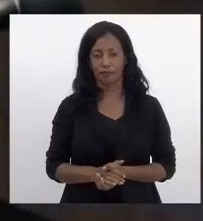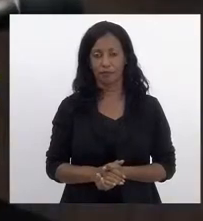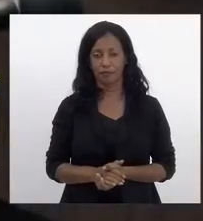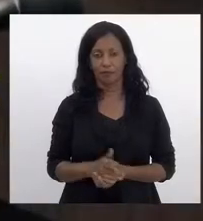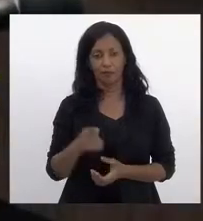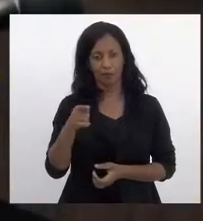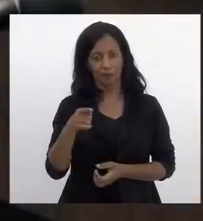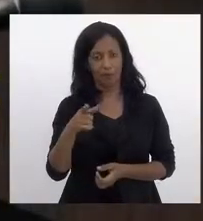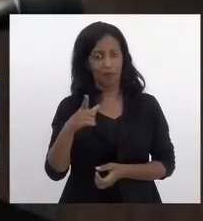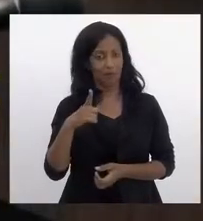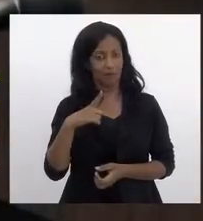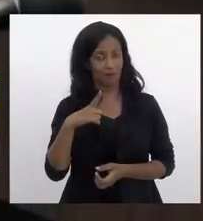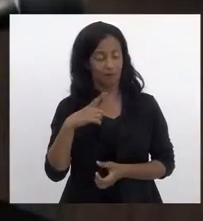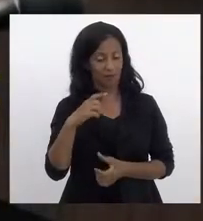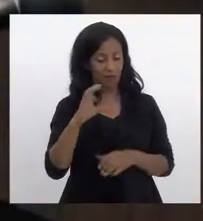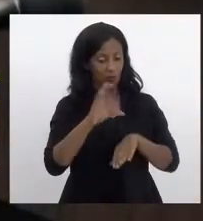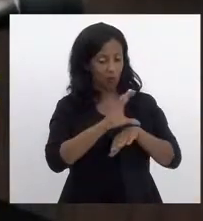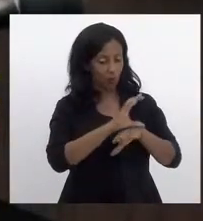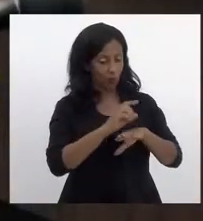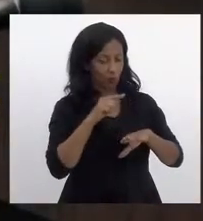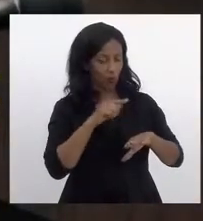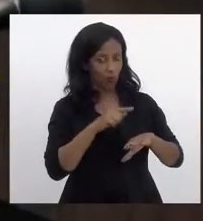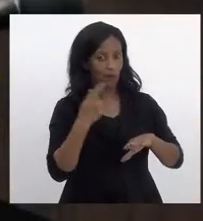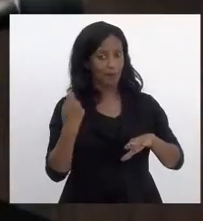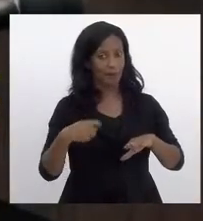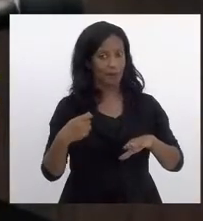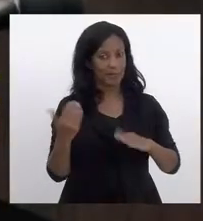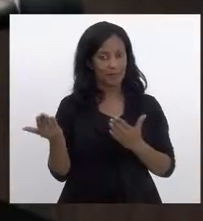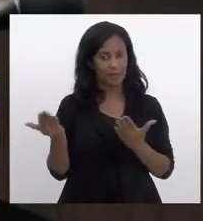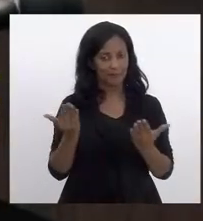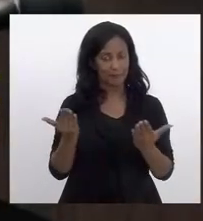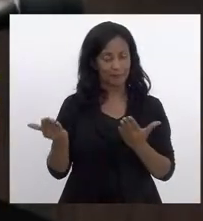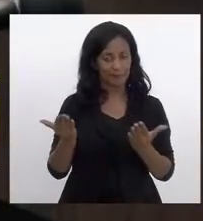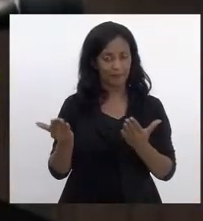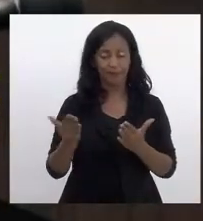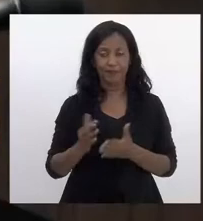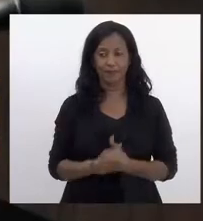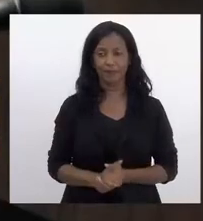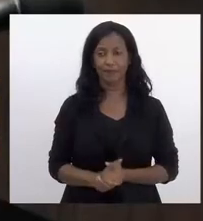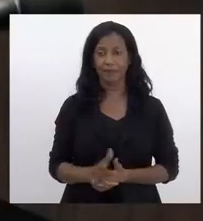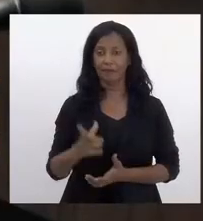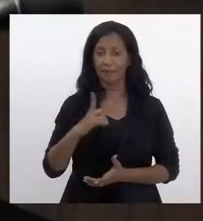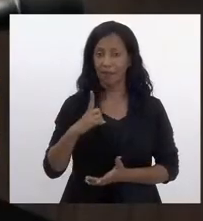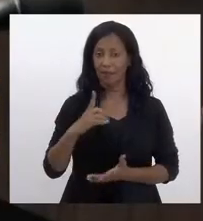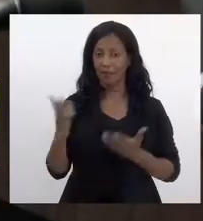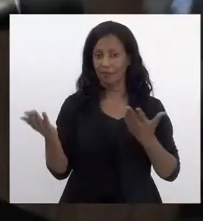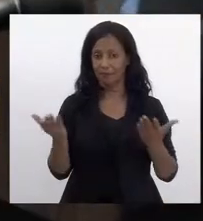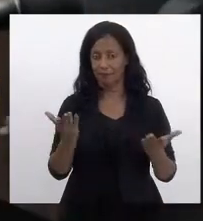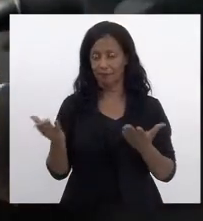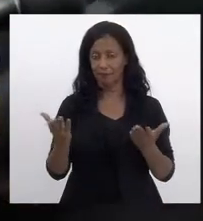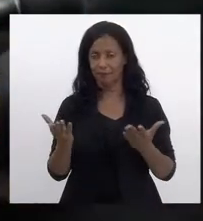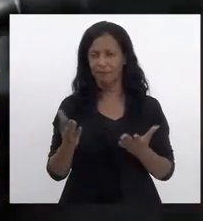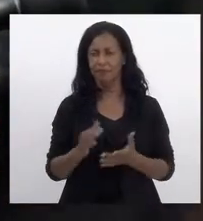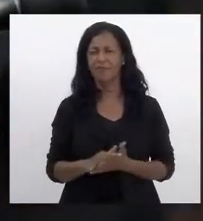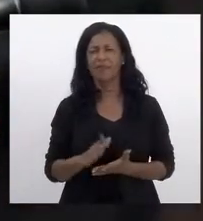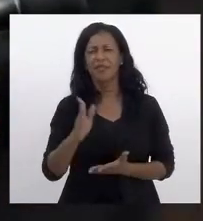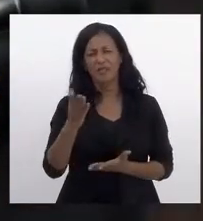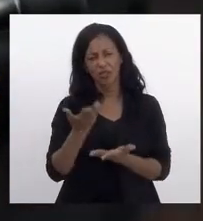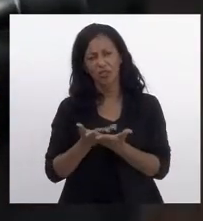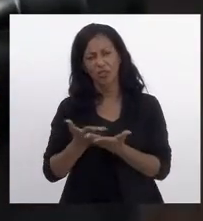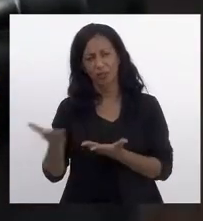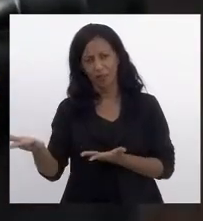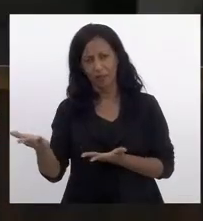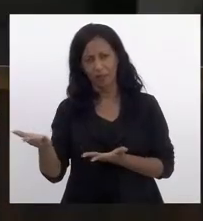ser constitucional, tem que existir a paridade. Então, para existir a paridade... Deixa eu tentar encaminhar,